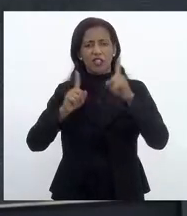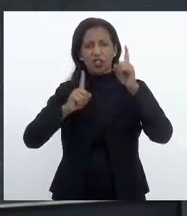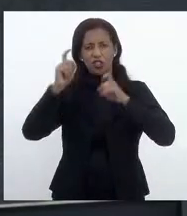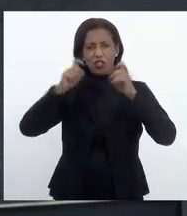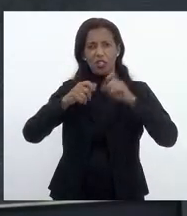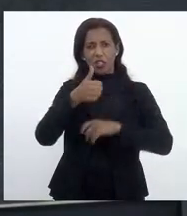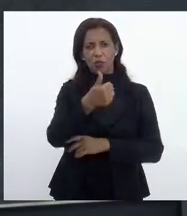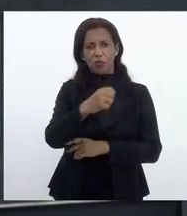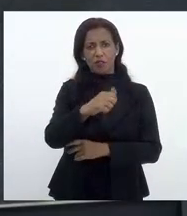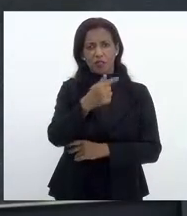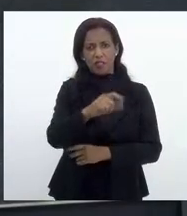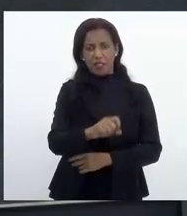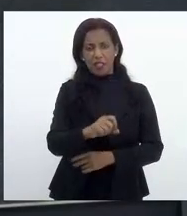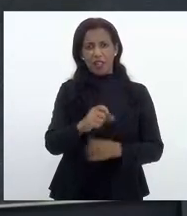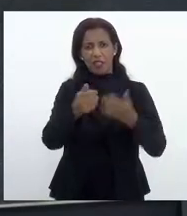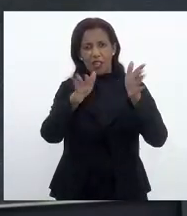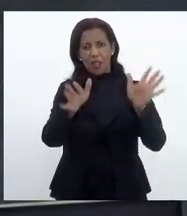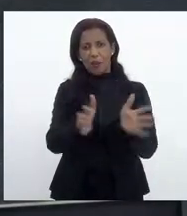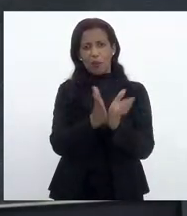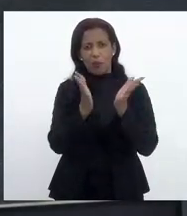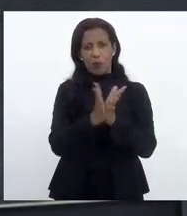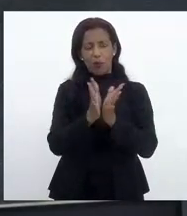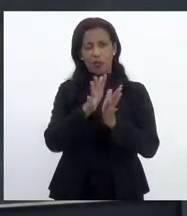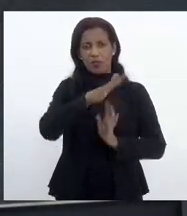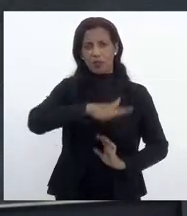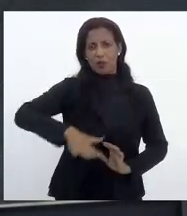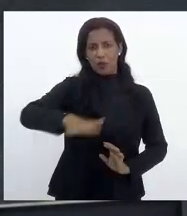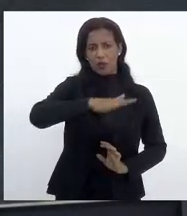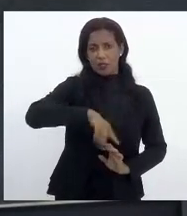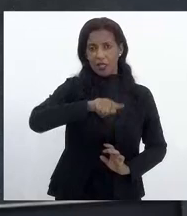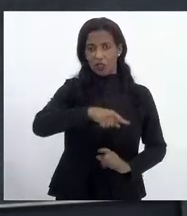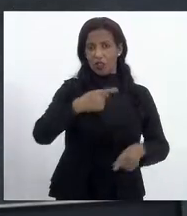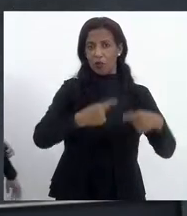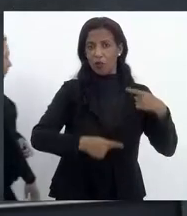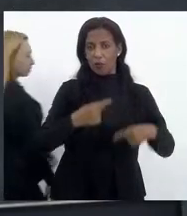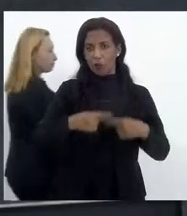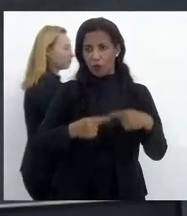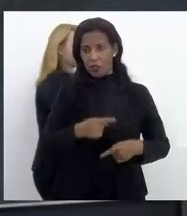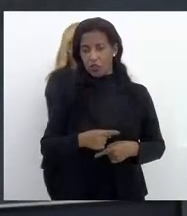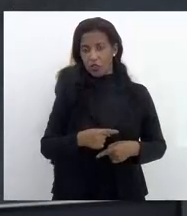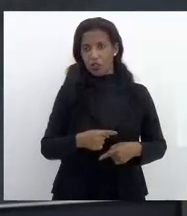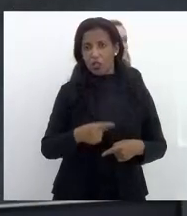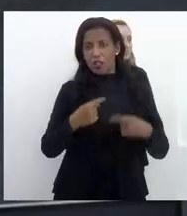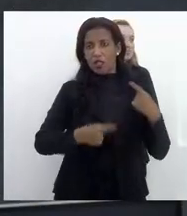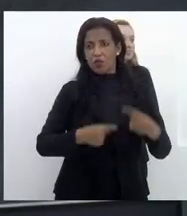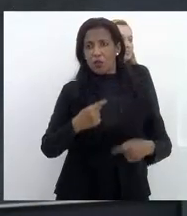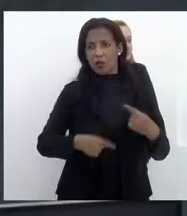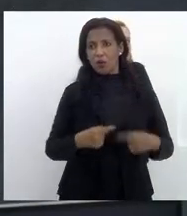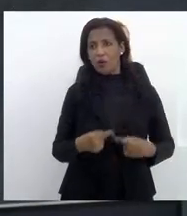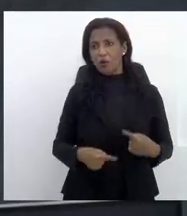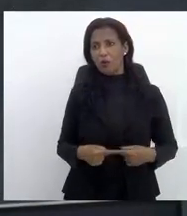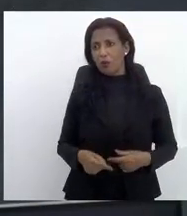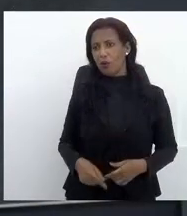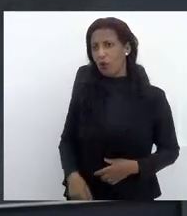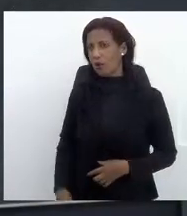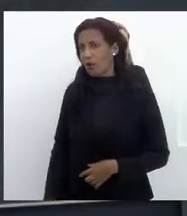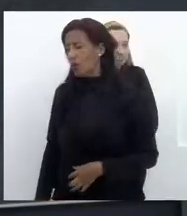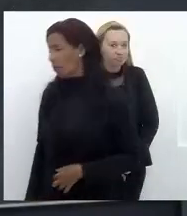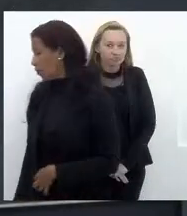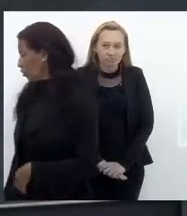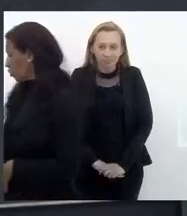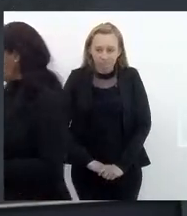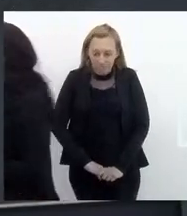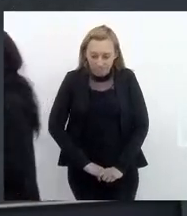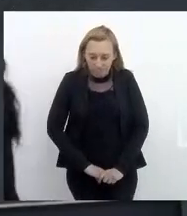270 empobreceu a sociedade chilena aquela foi uma decisão política e politicamente a sociedade